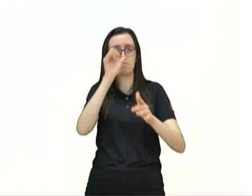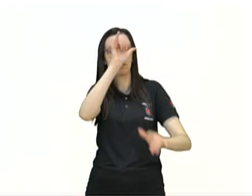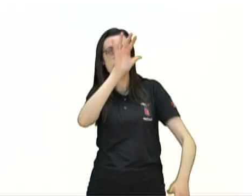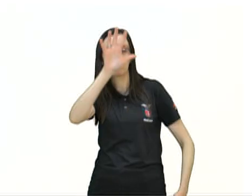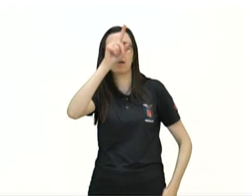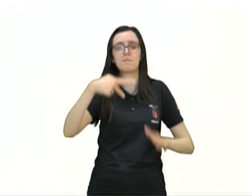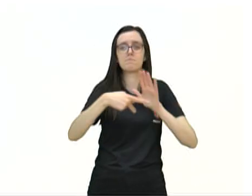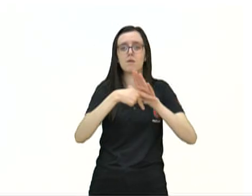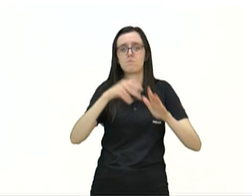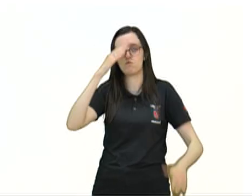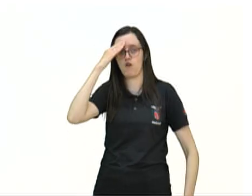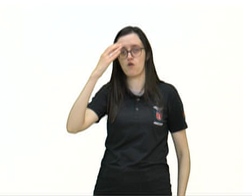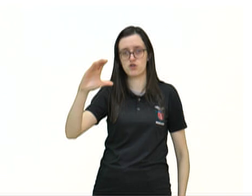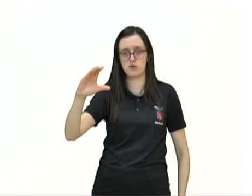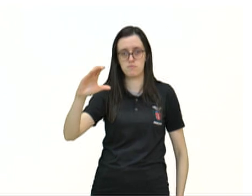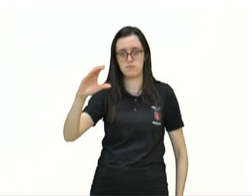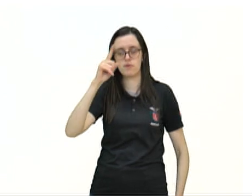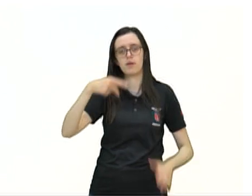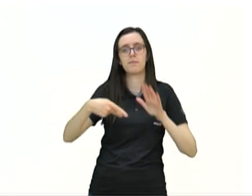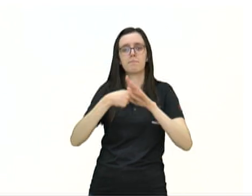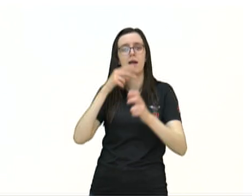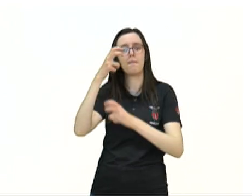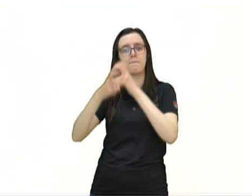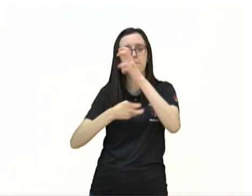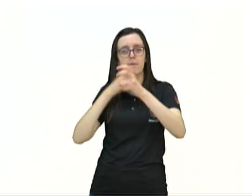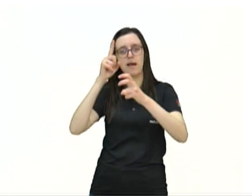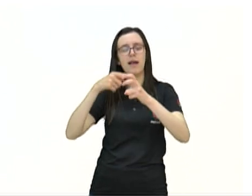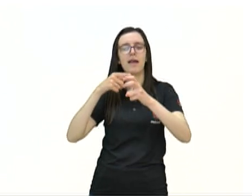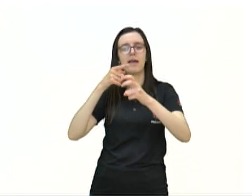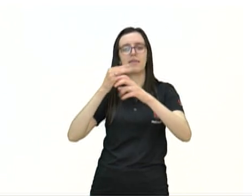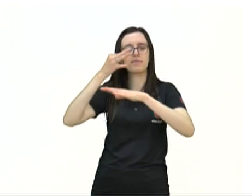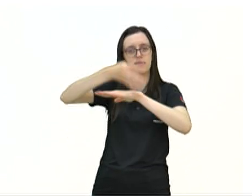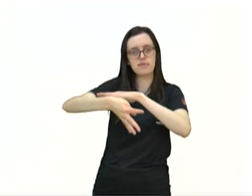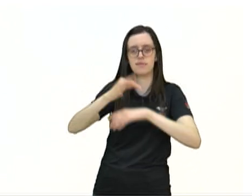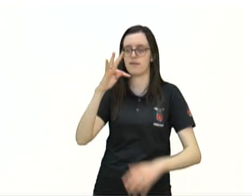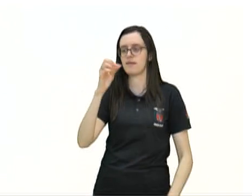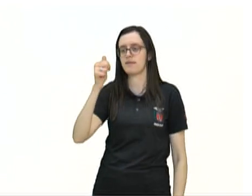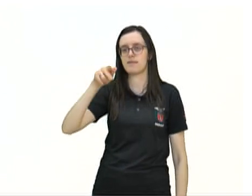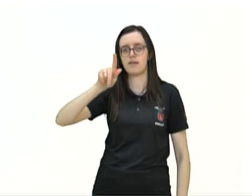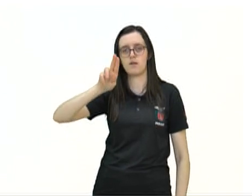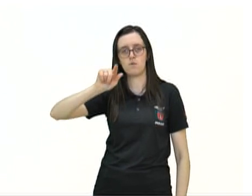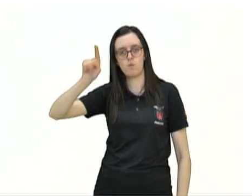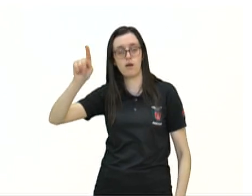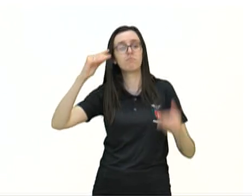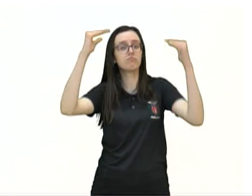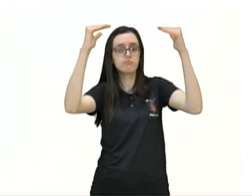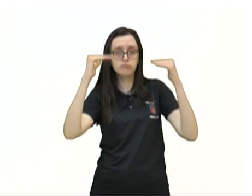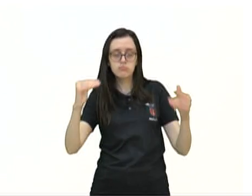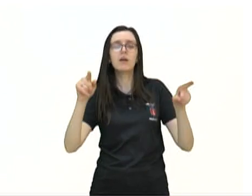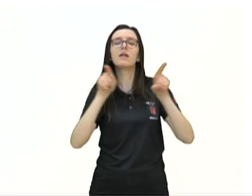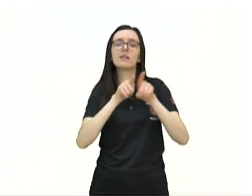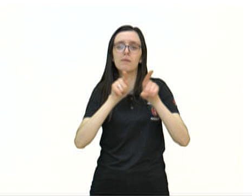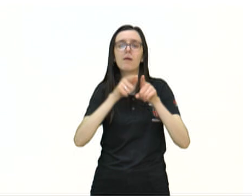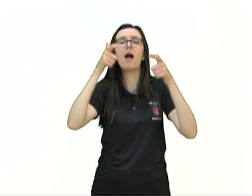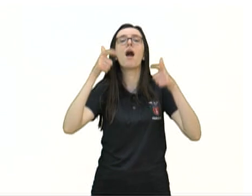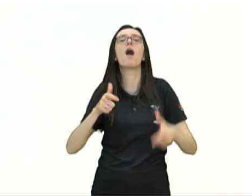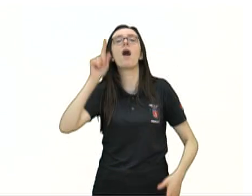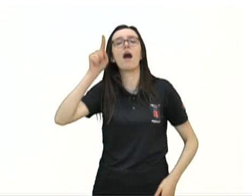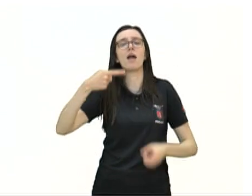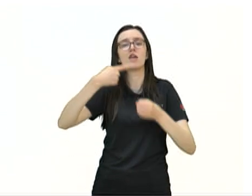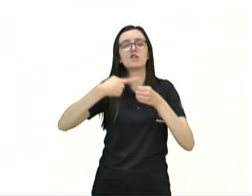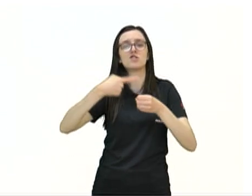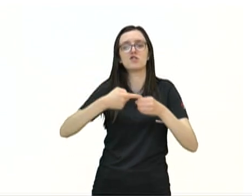é de Curitiba e é do Parque Tanguá. A segunda imagem é do Cânion Guartelá, que fica na cidade